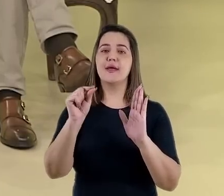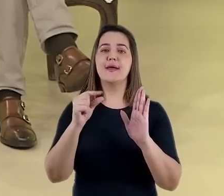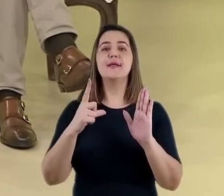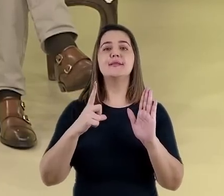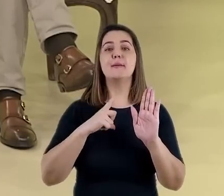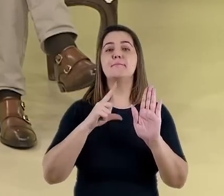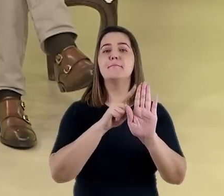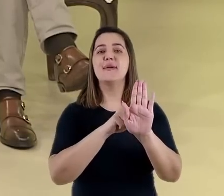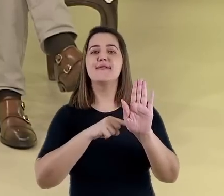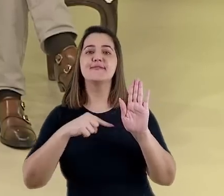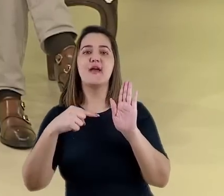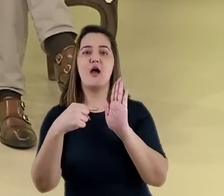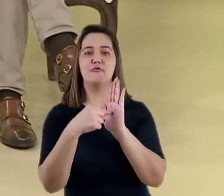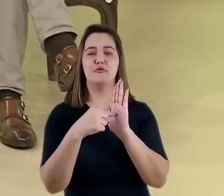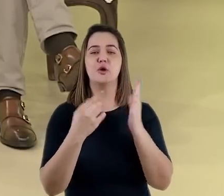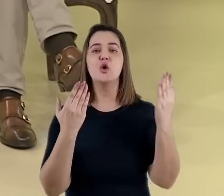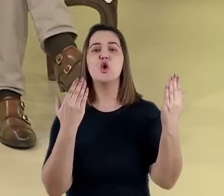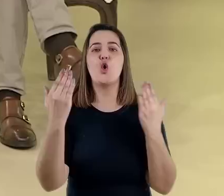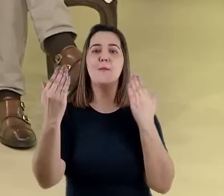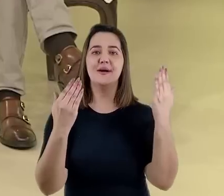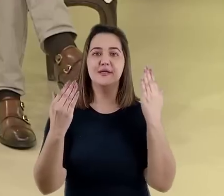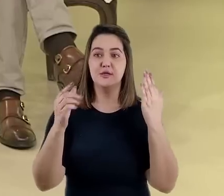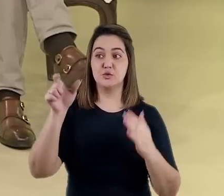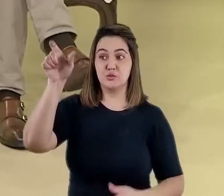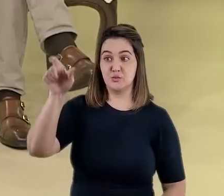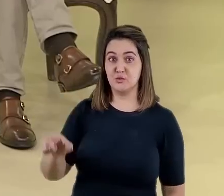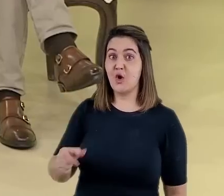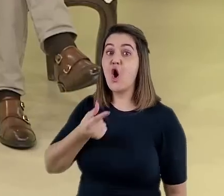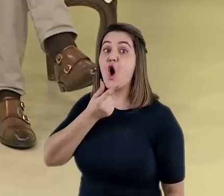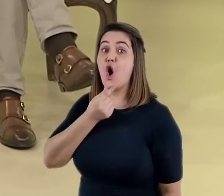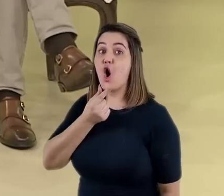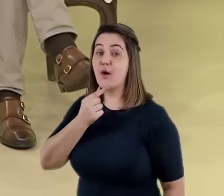proposital entre o ser humano cruel, no caso, o